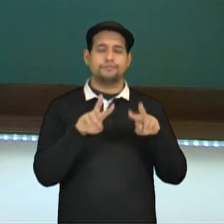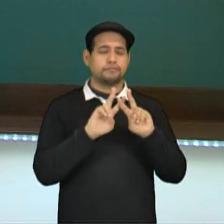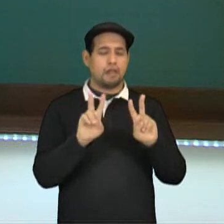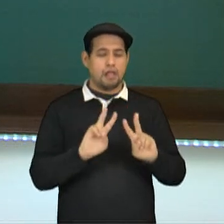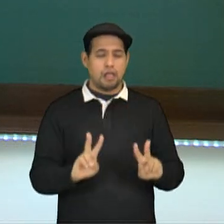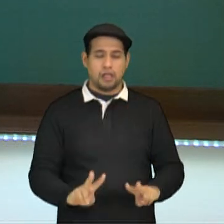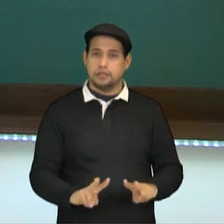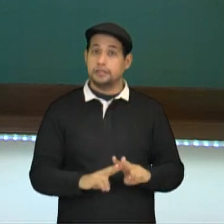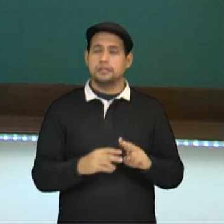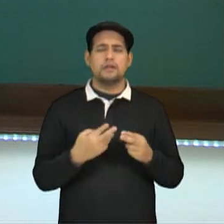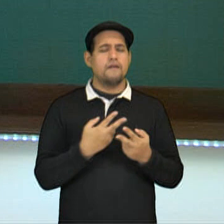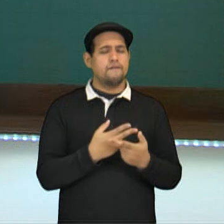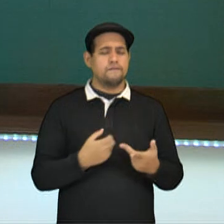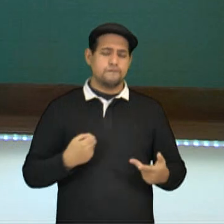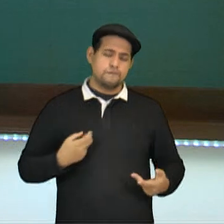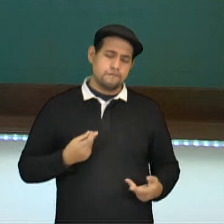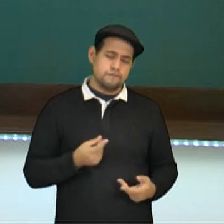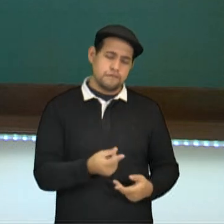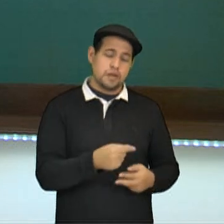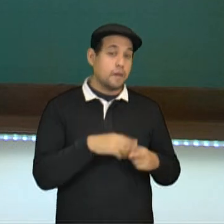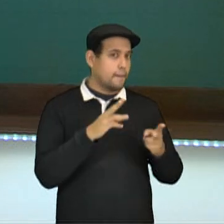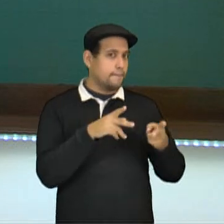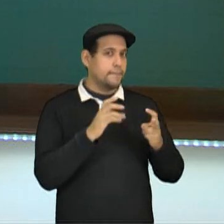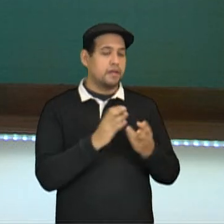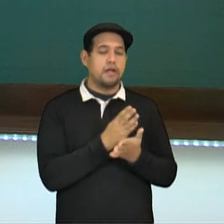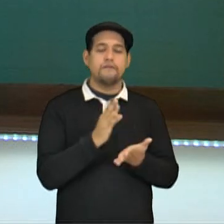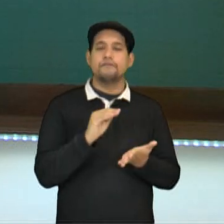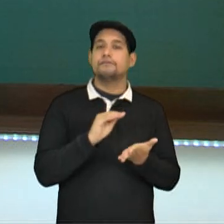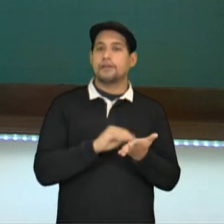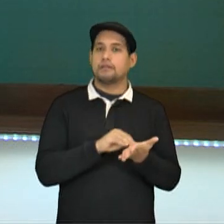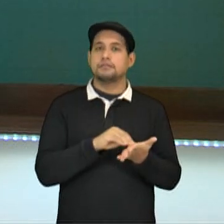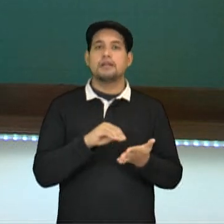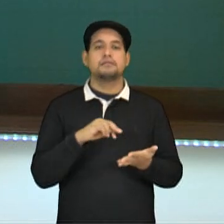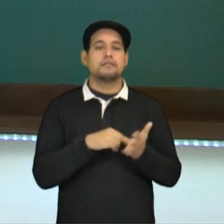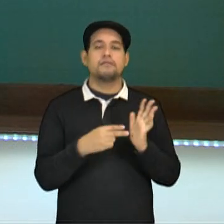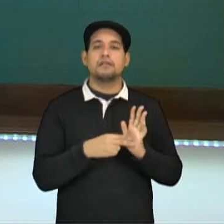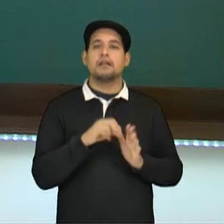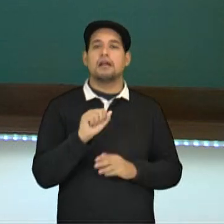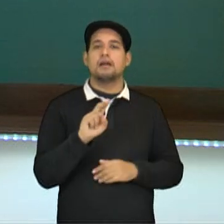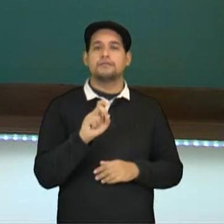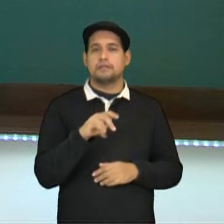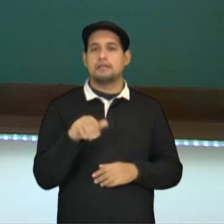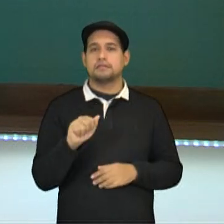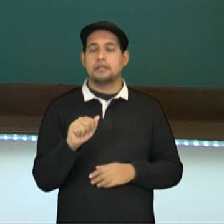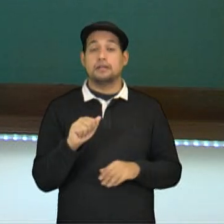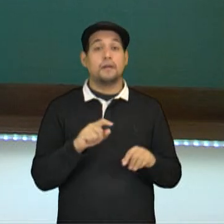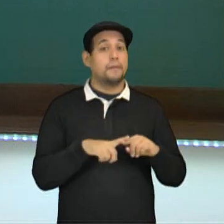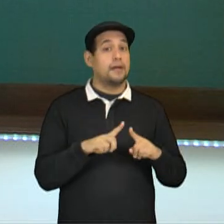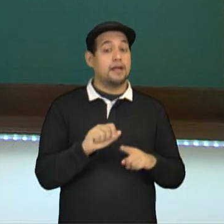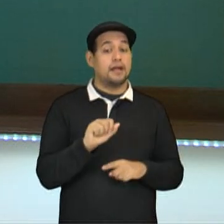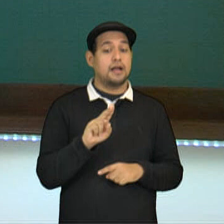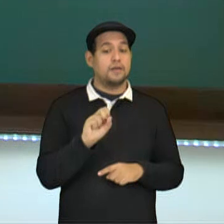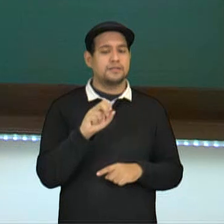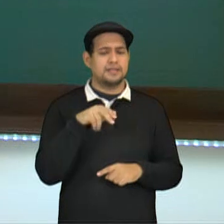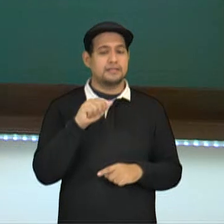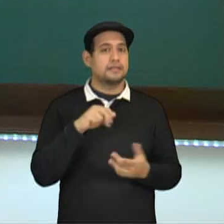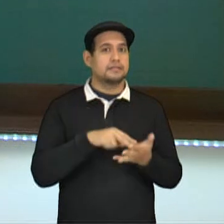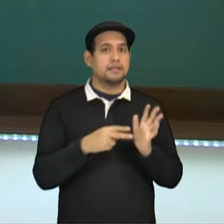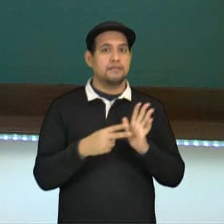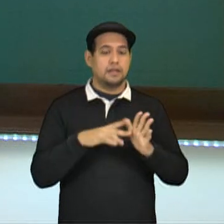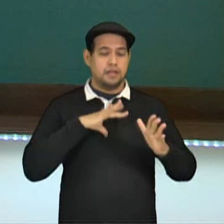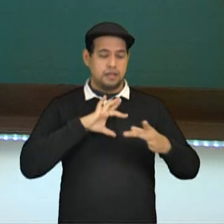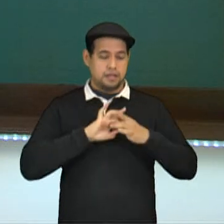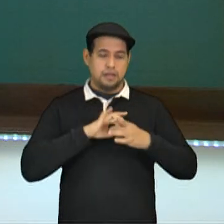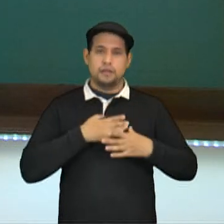versos. Por muito tempo achei que a ausência é falta. A ausência é um estar em mim. Como